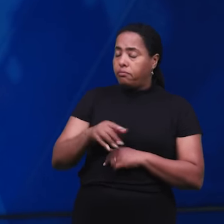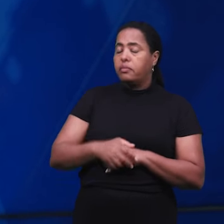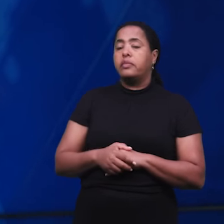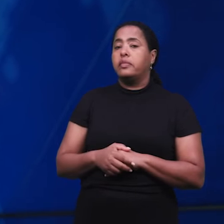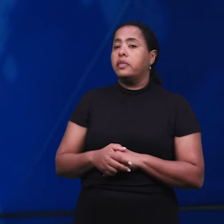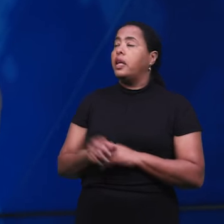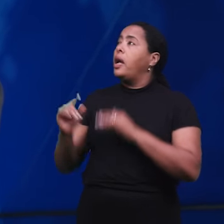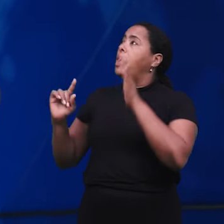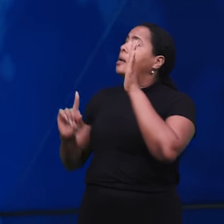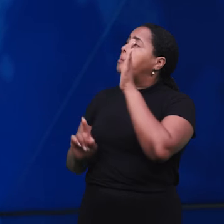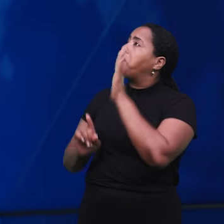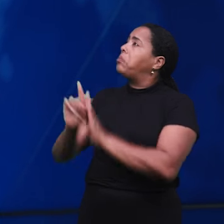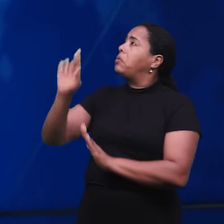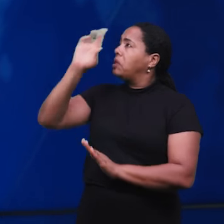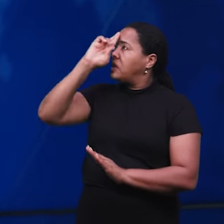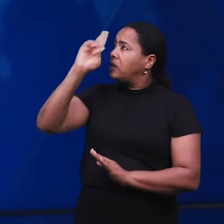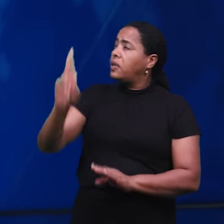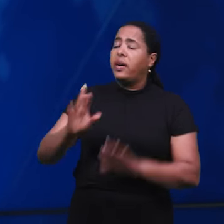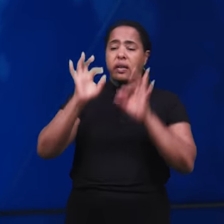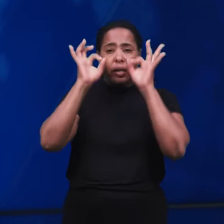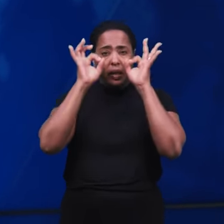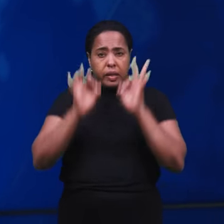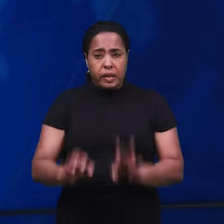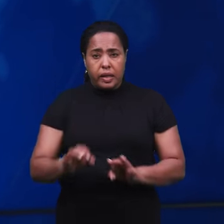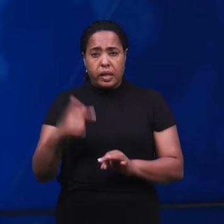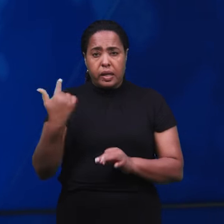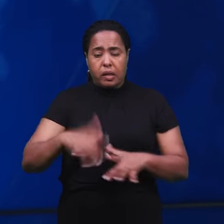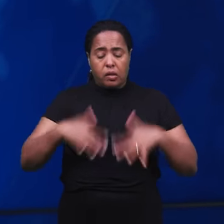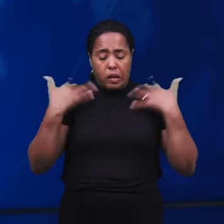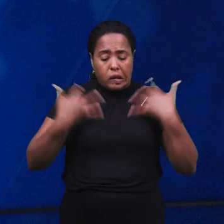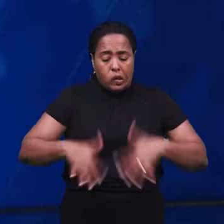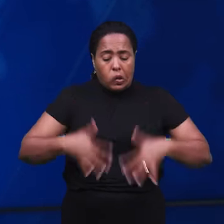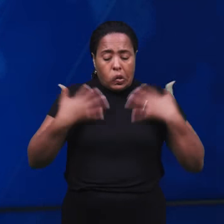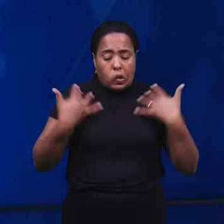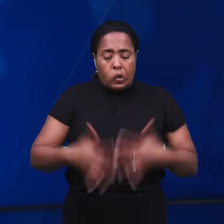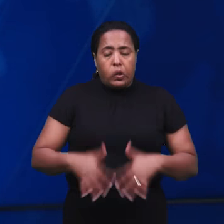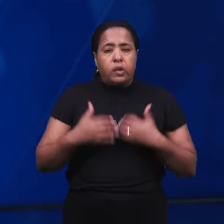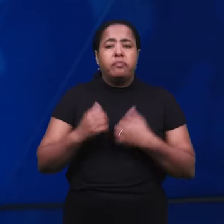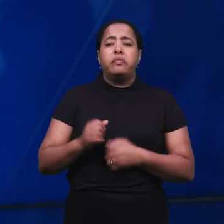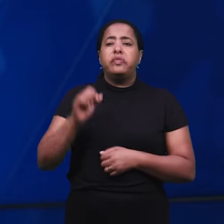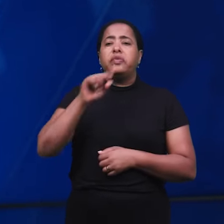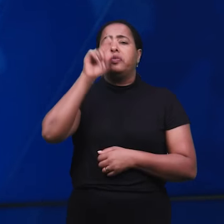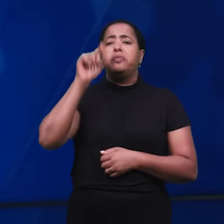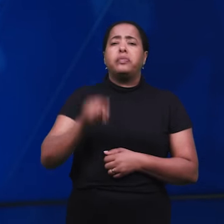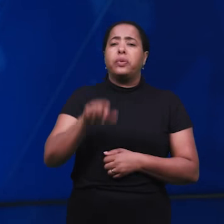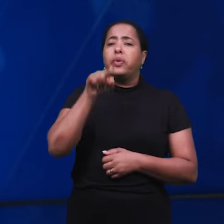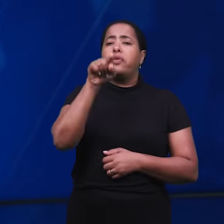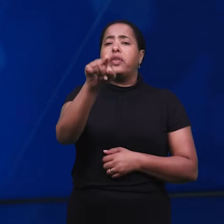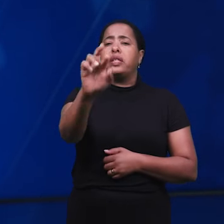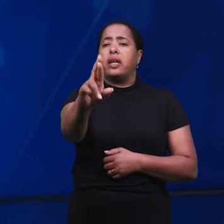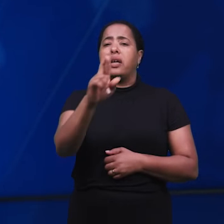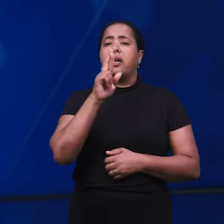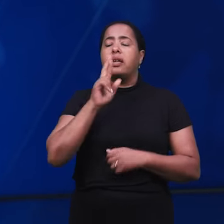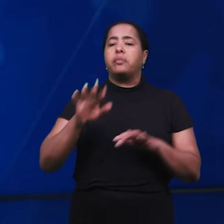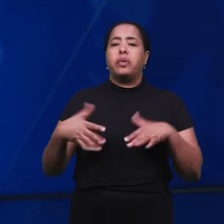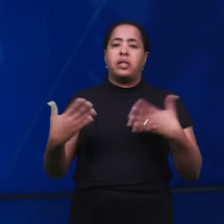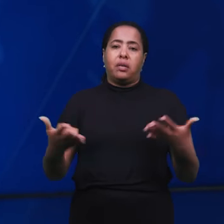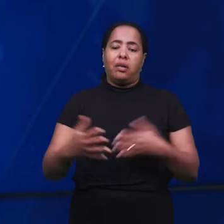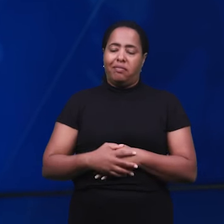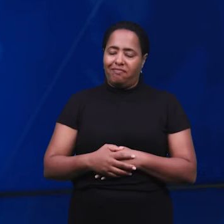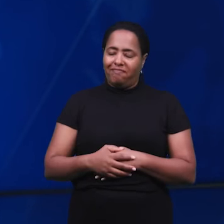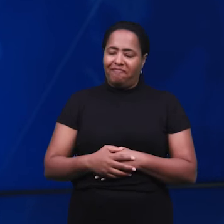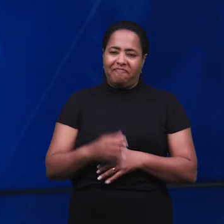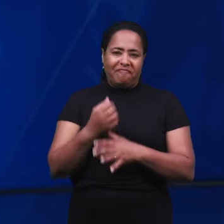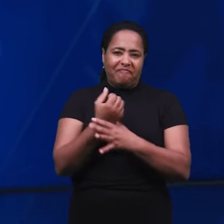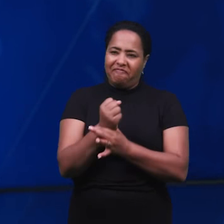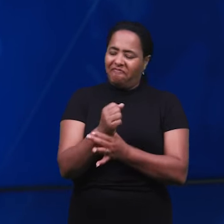Consultar ao Senhor é uma garantia que não vai haver tribulações. O que você responderia? Não,